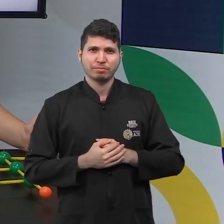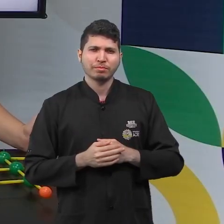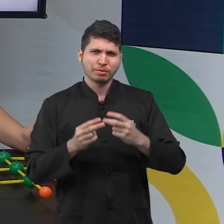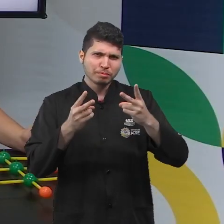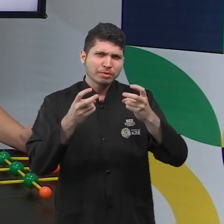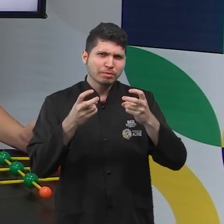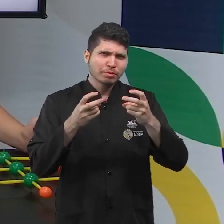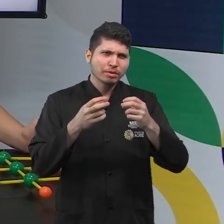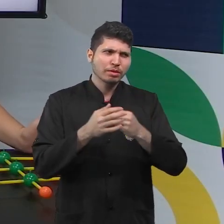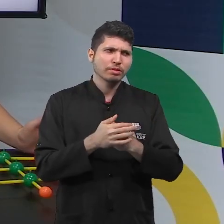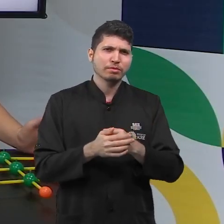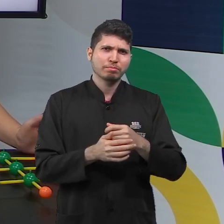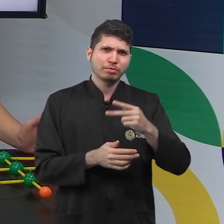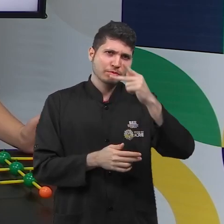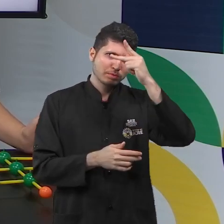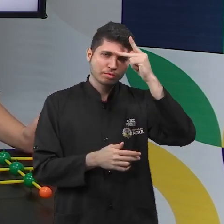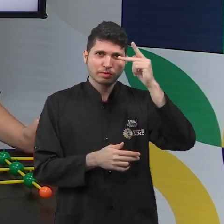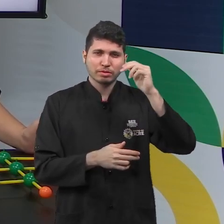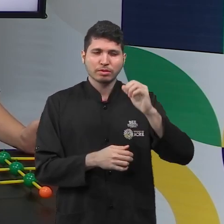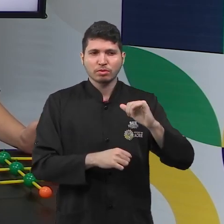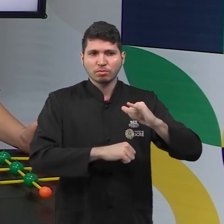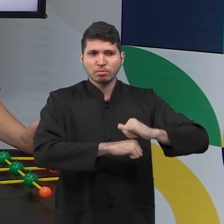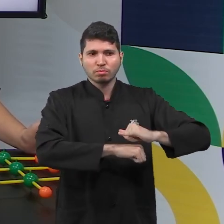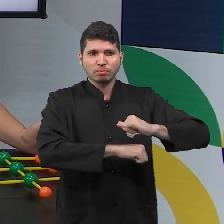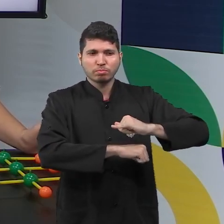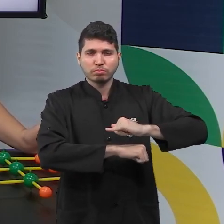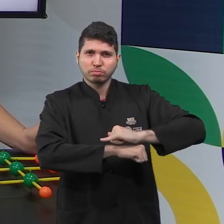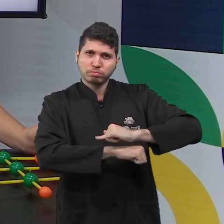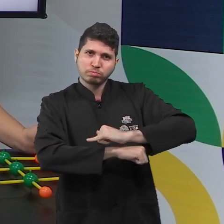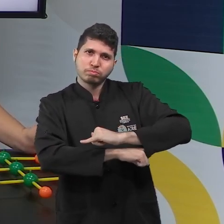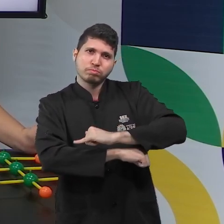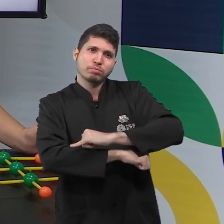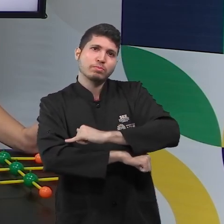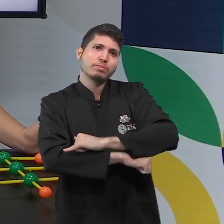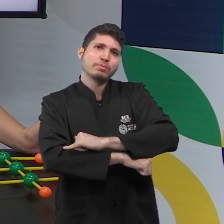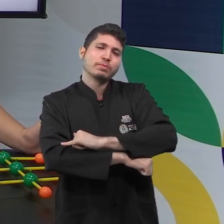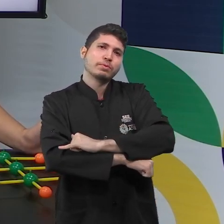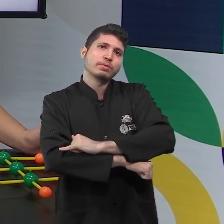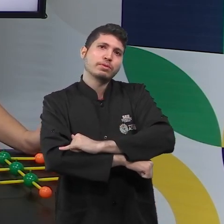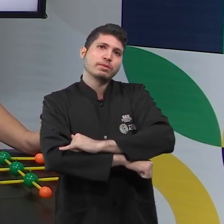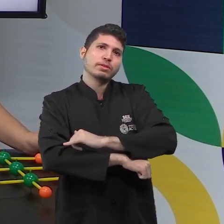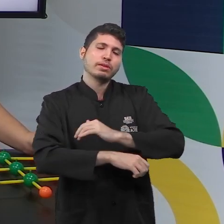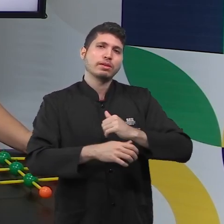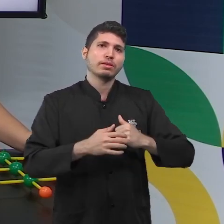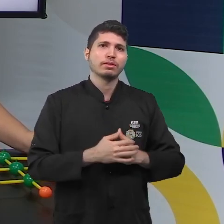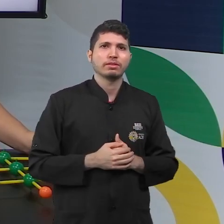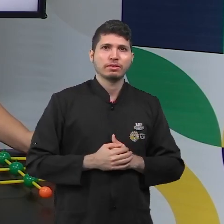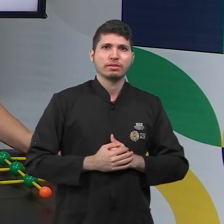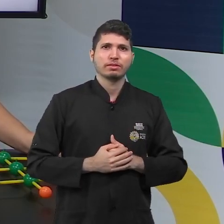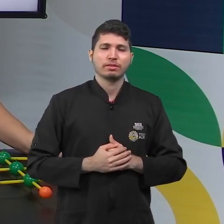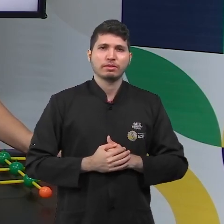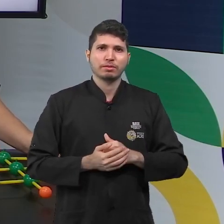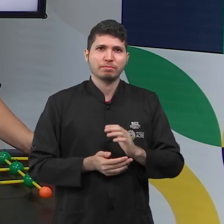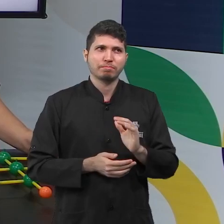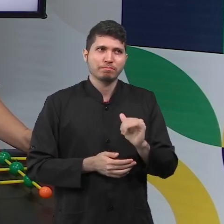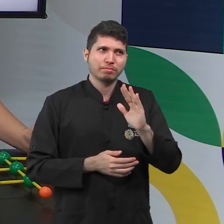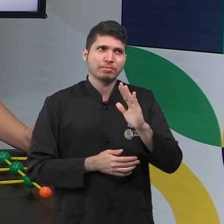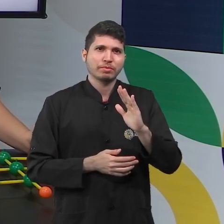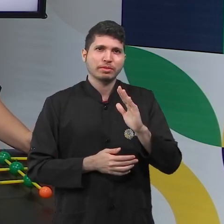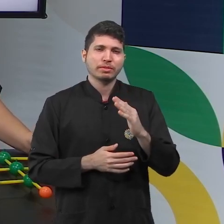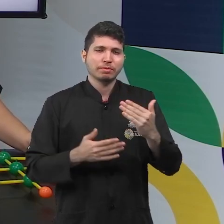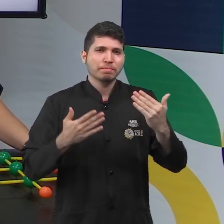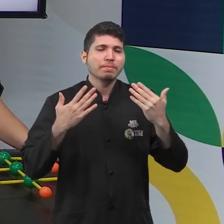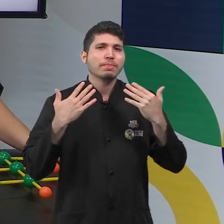mais gordinhas, elas tendem a ter o quê? Menos calor do que pessoas que são mais magrinhas, né? Que passam mais frio.